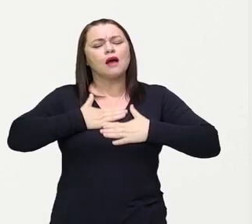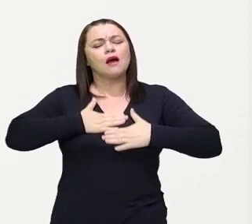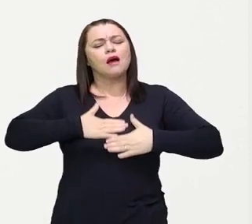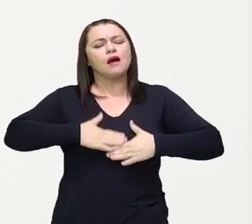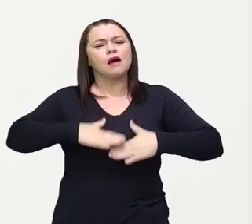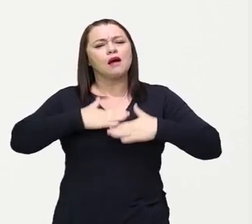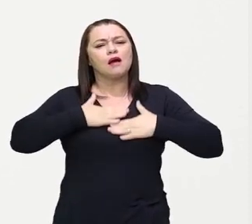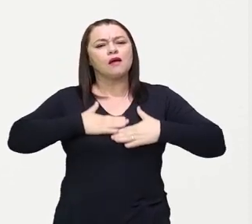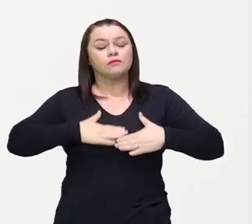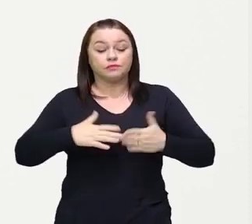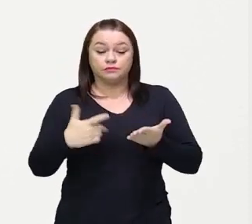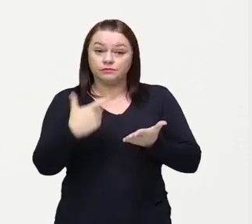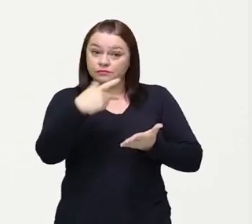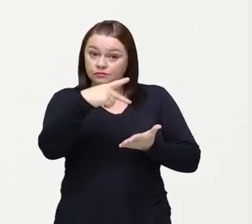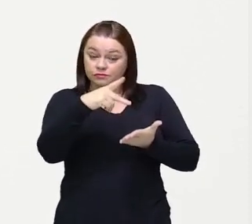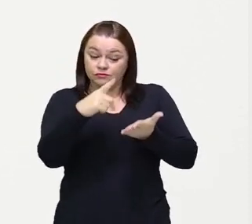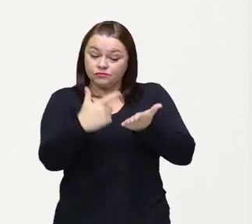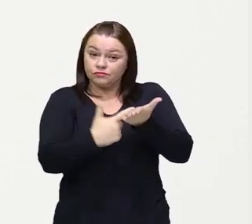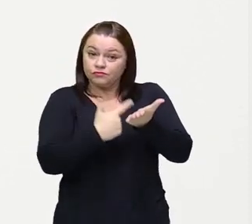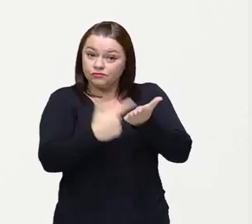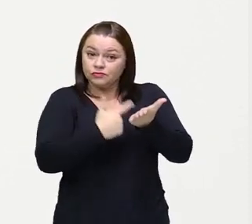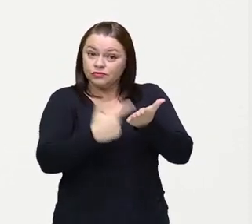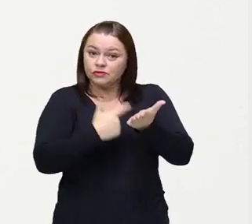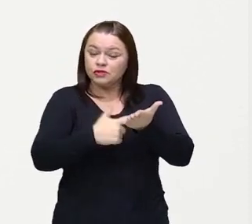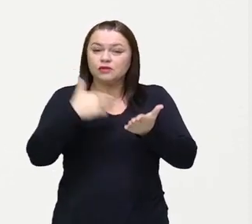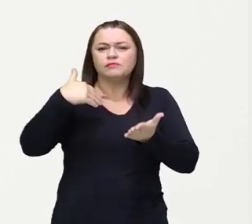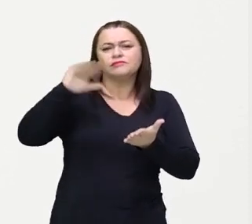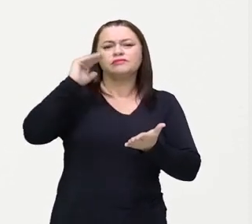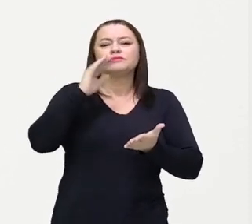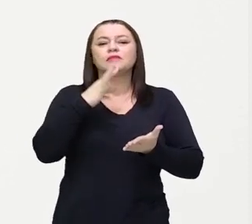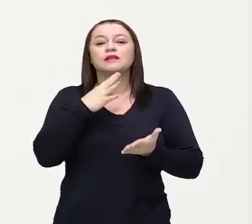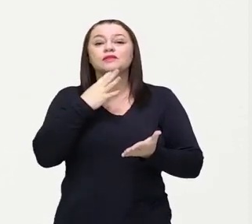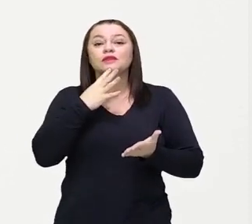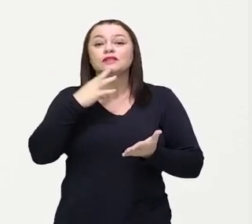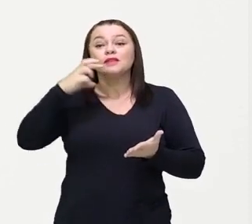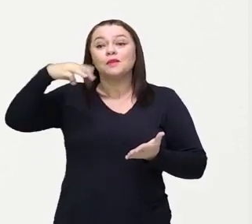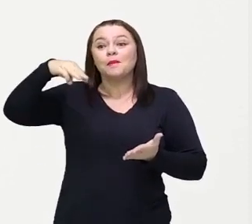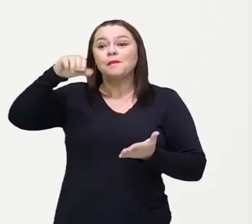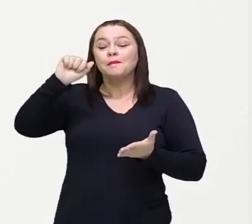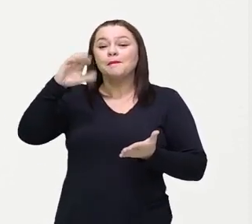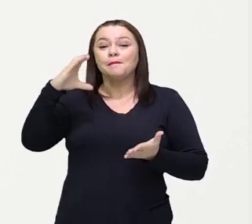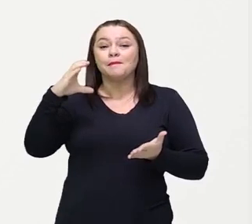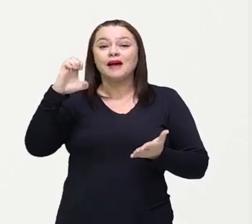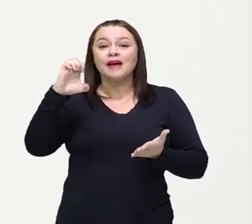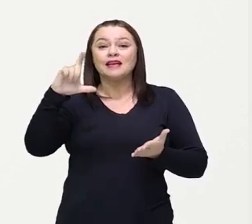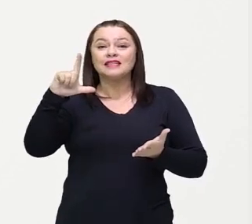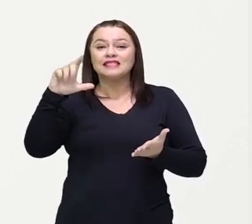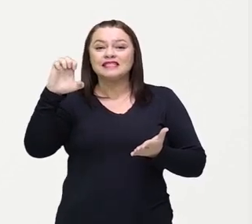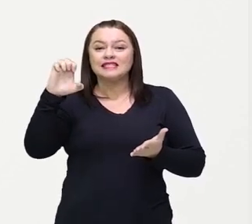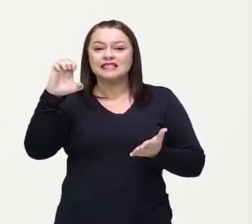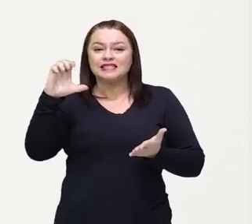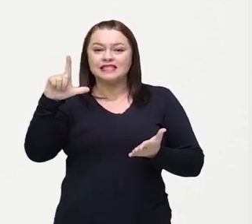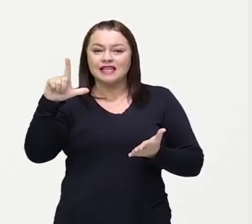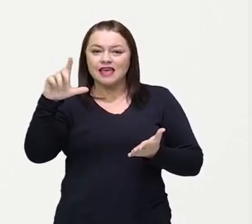Seu livro mais conhecido é o Marcelo, quem lembra?